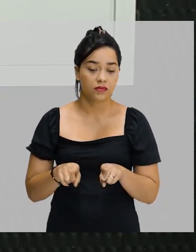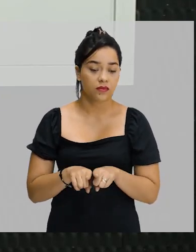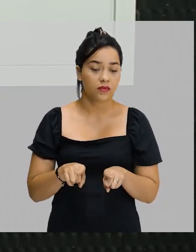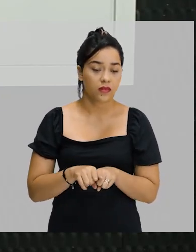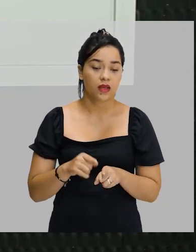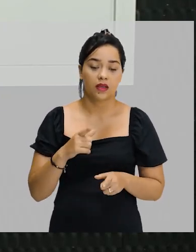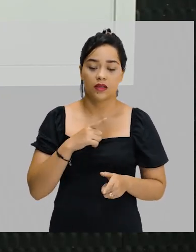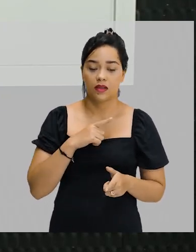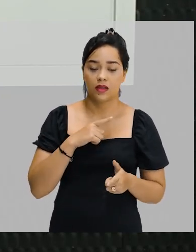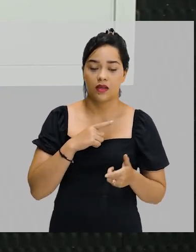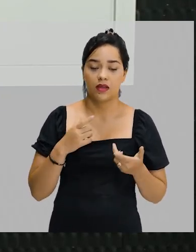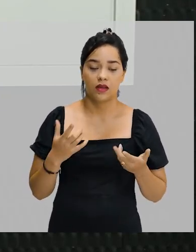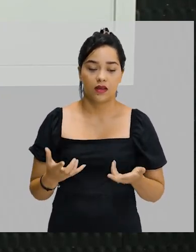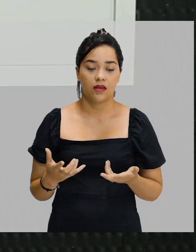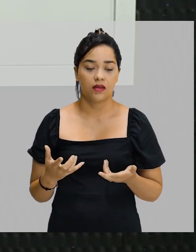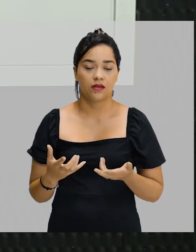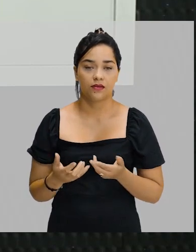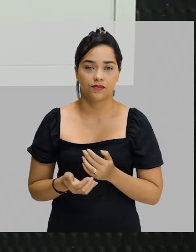ó,